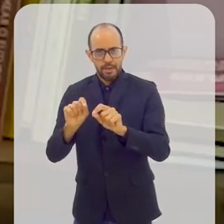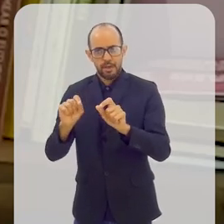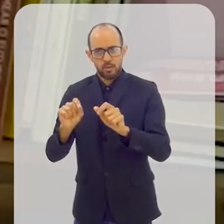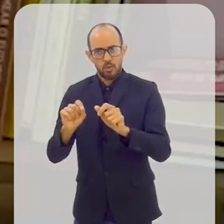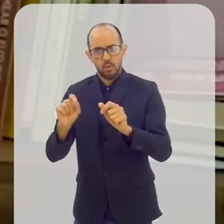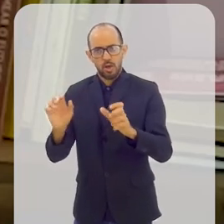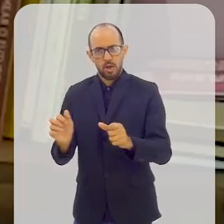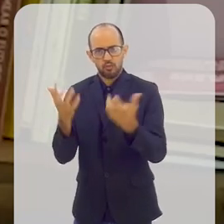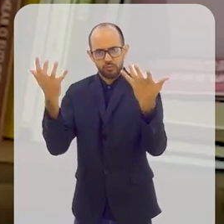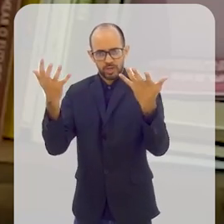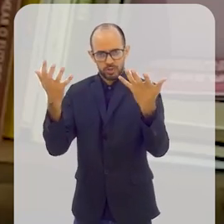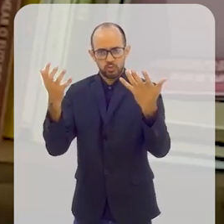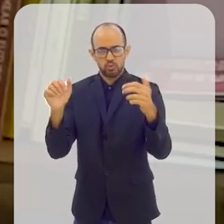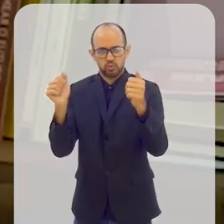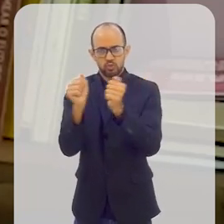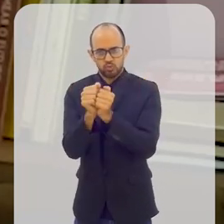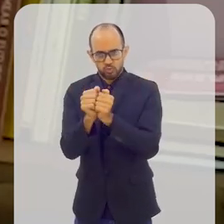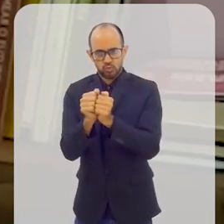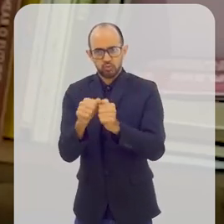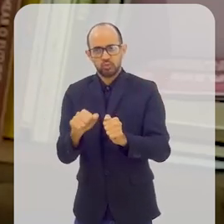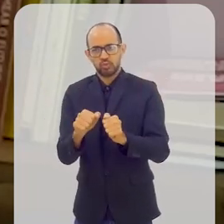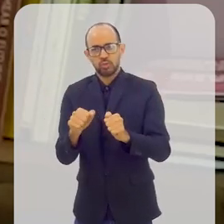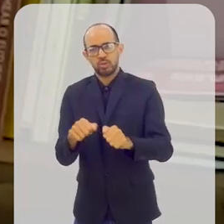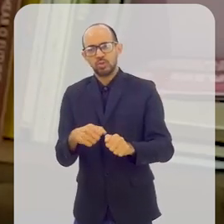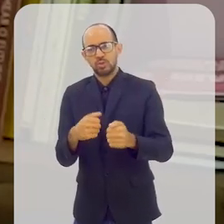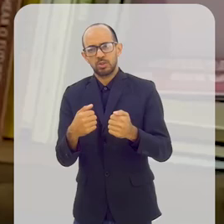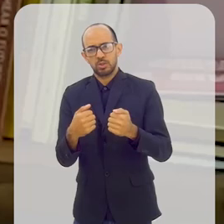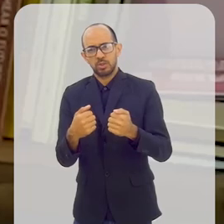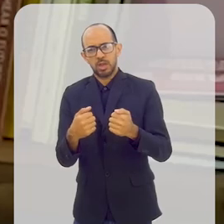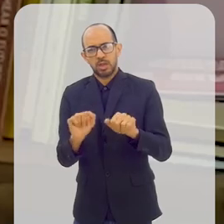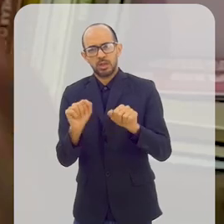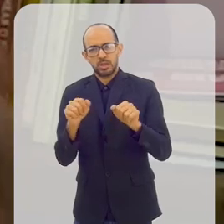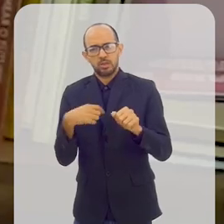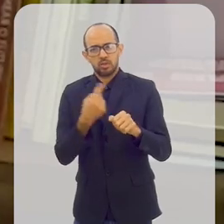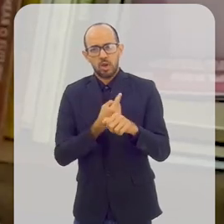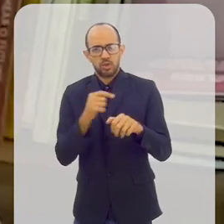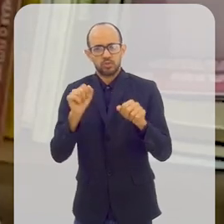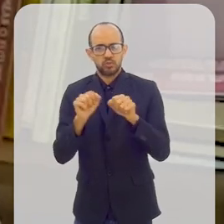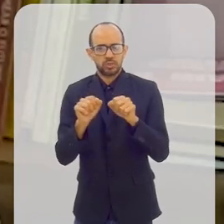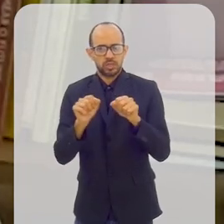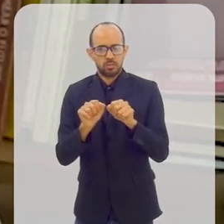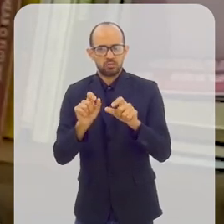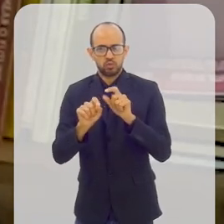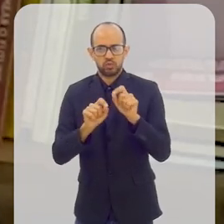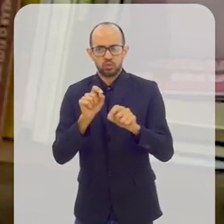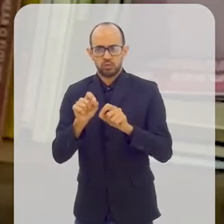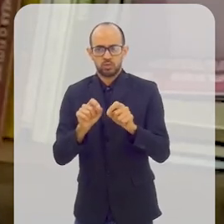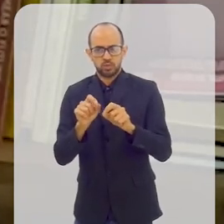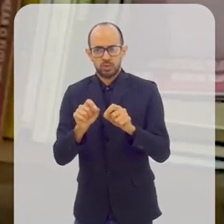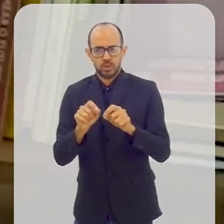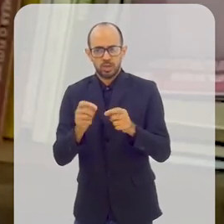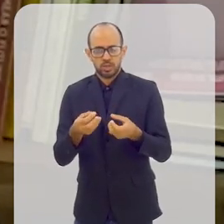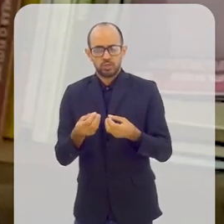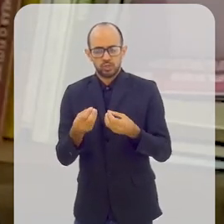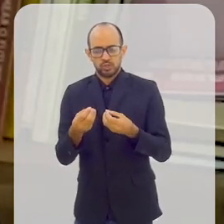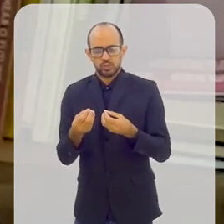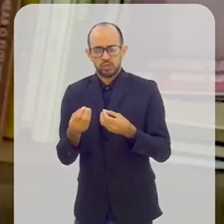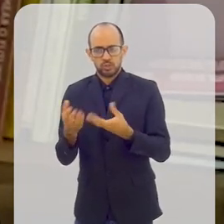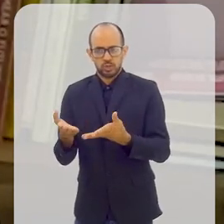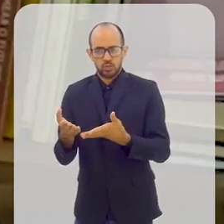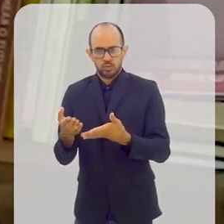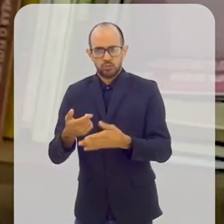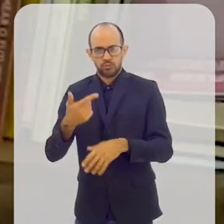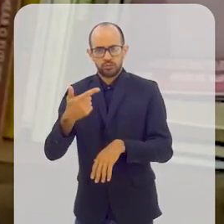por eventos paralelos. Então, e daí a gente fez, a gente disponibilizou